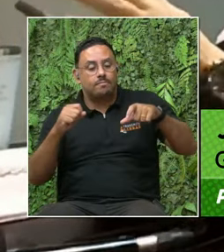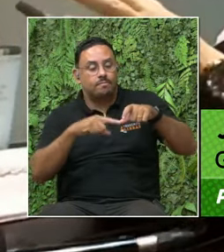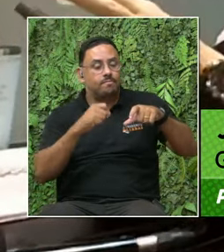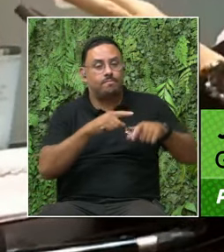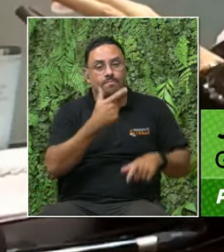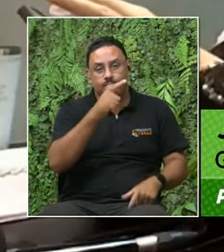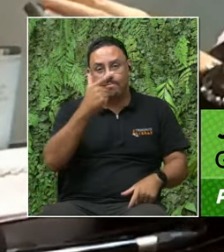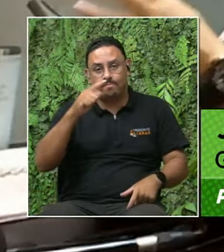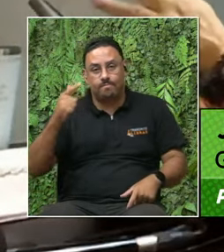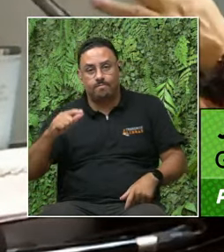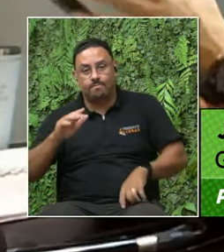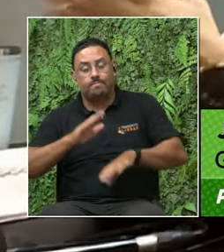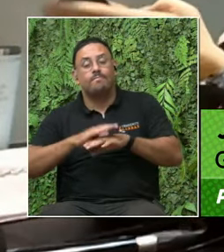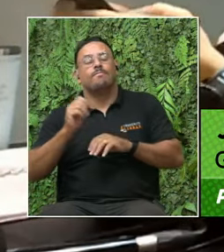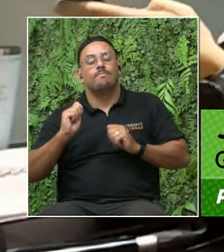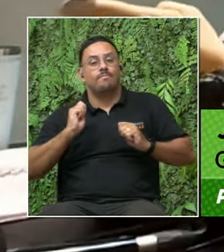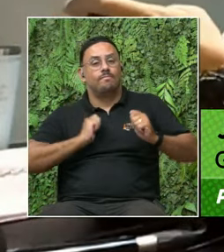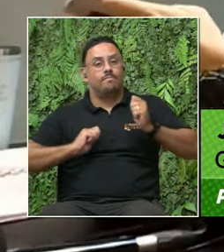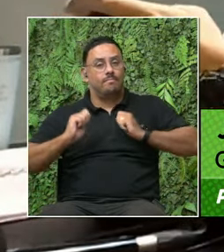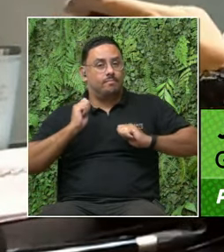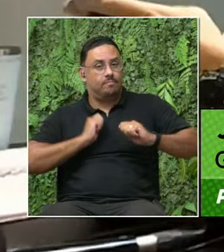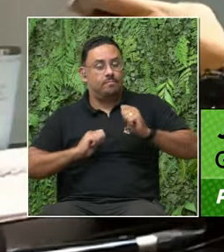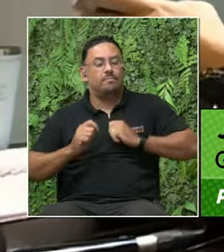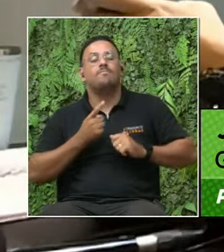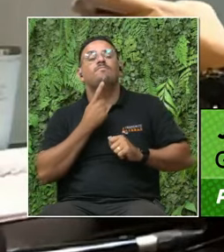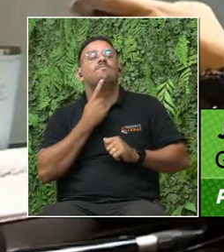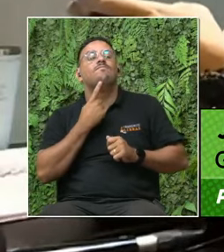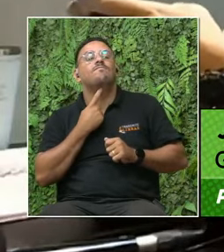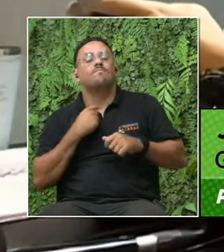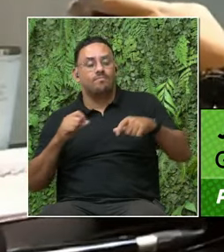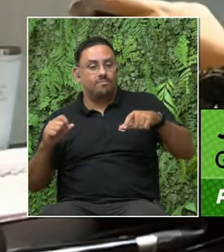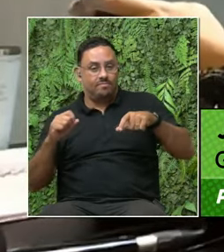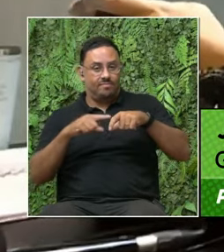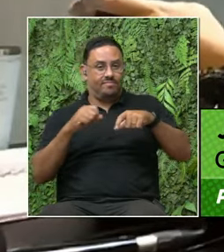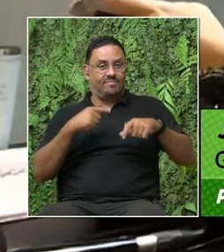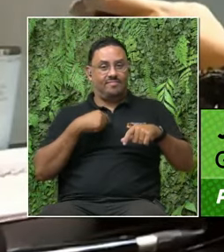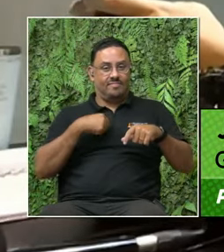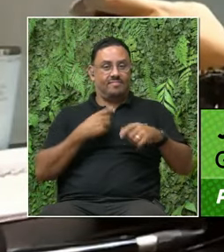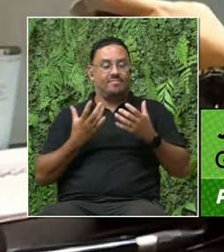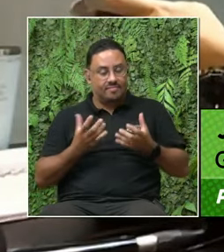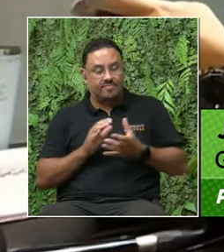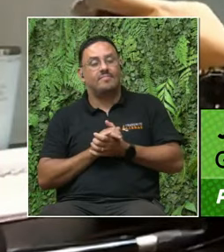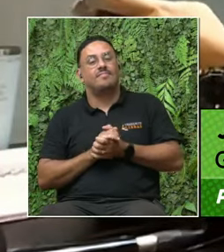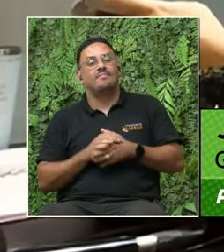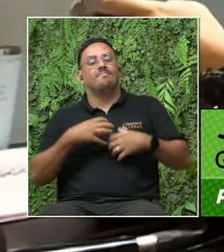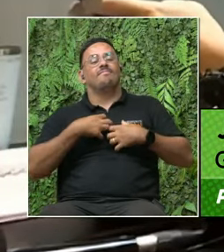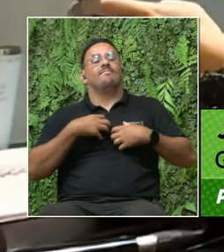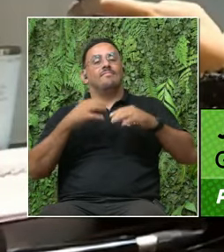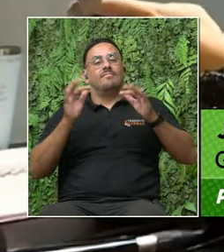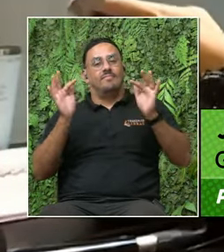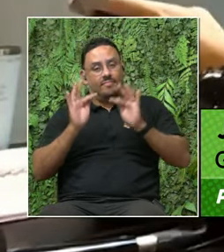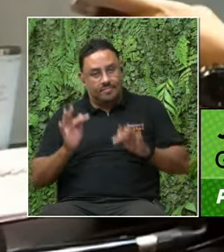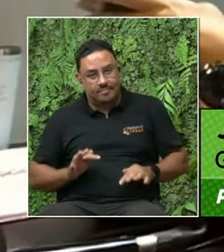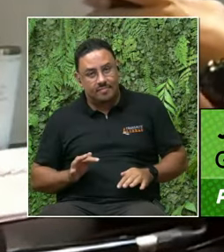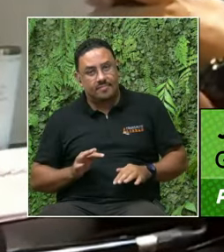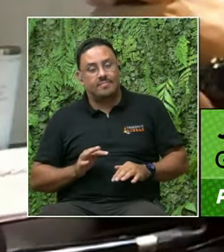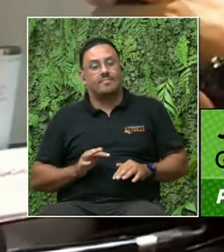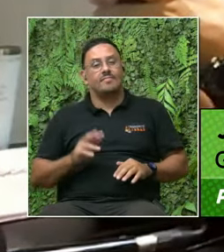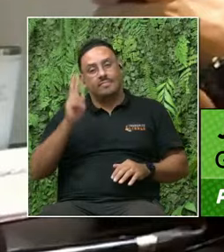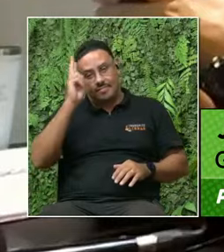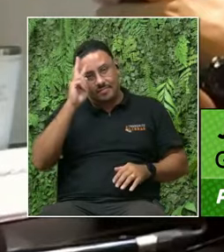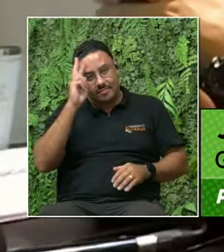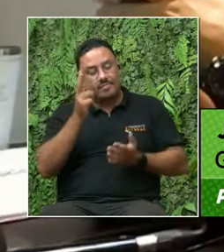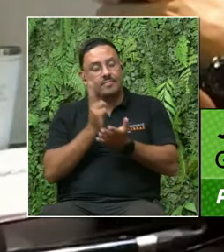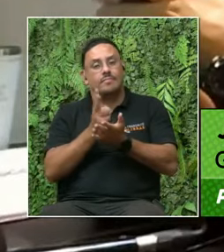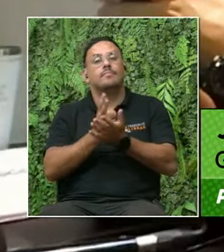ninguém mais ansioso com maior desejo de que esse gol saísse do que eu então feliz comemorar mas a